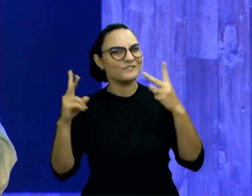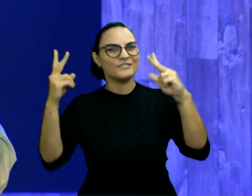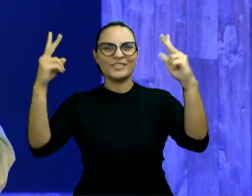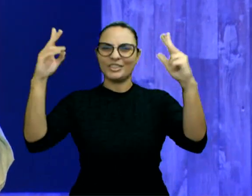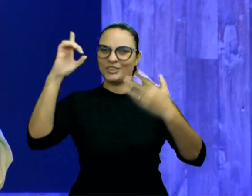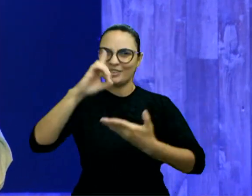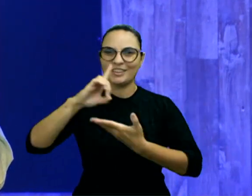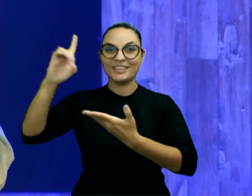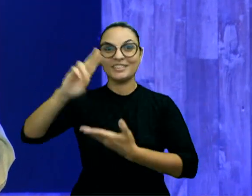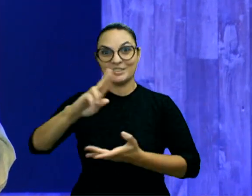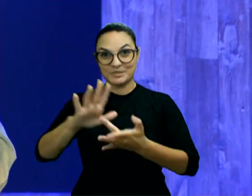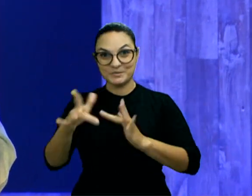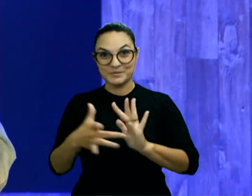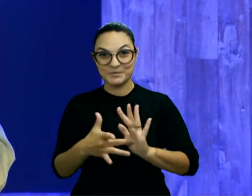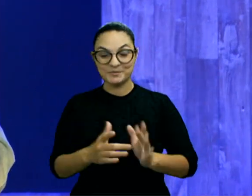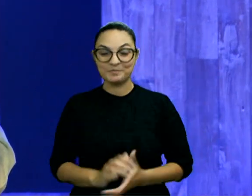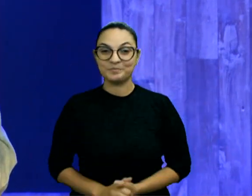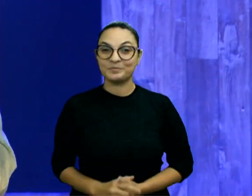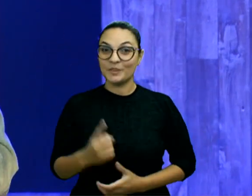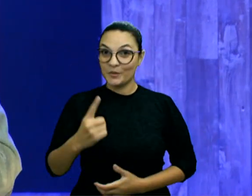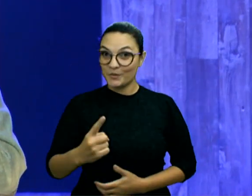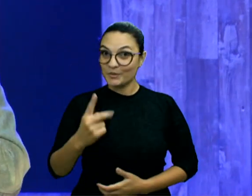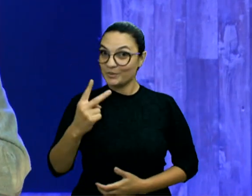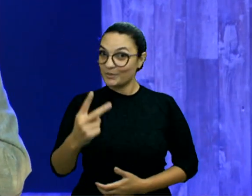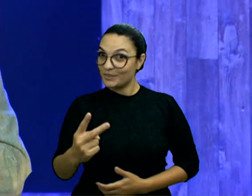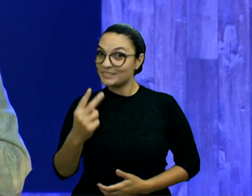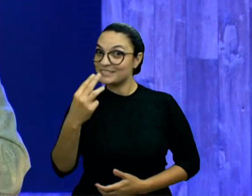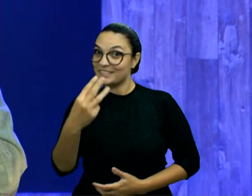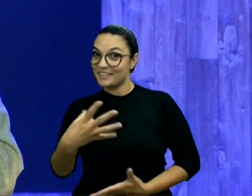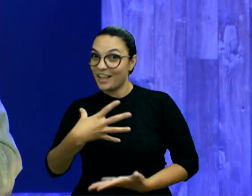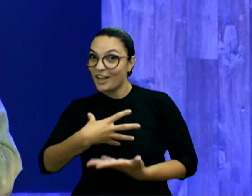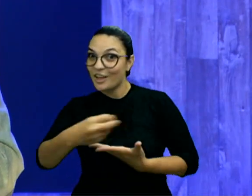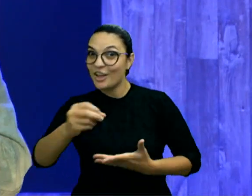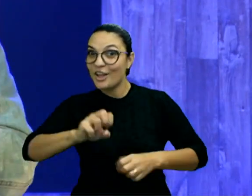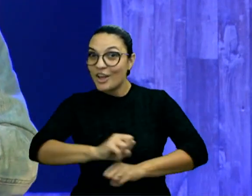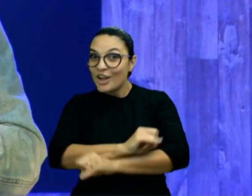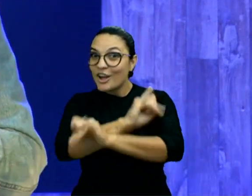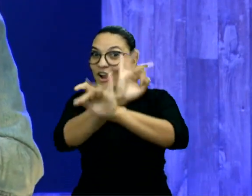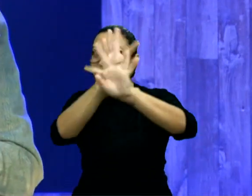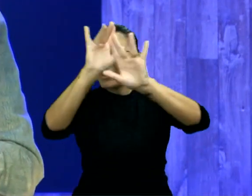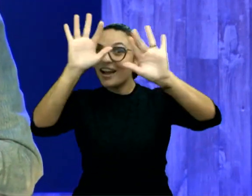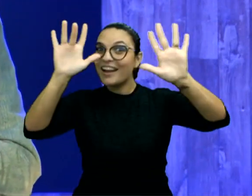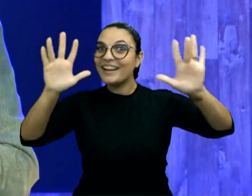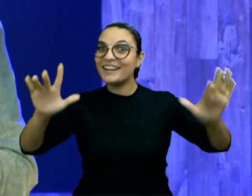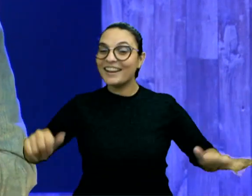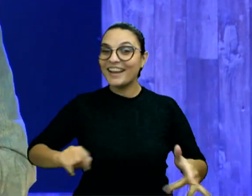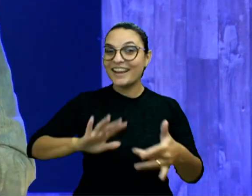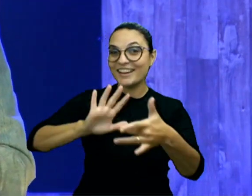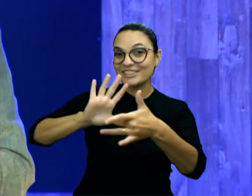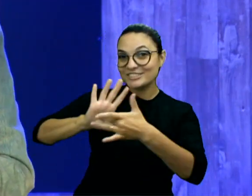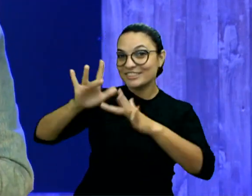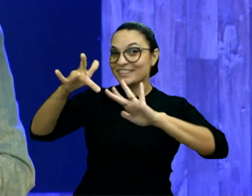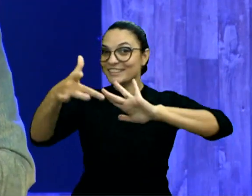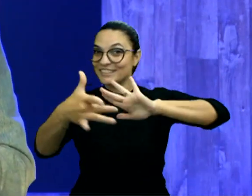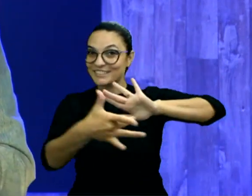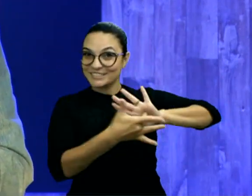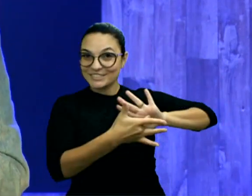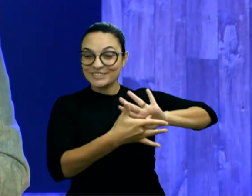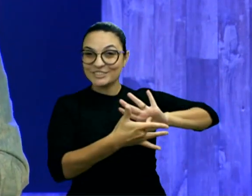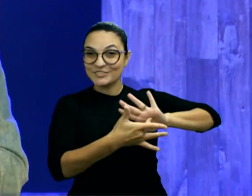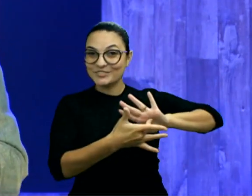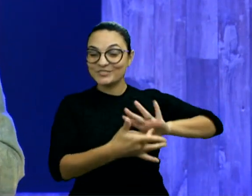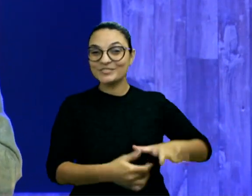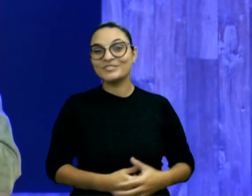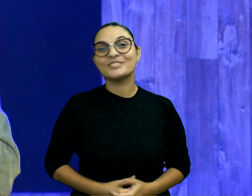Deus agora, em nome de Jesus. No 3, 1, 2, 3, glória a